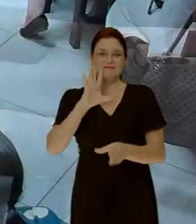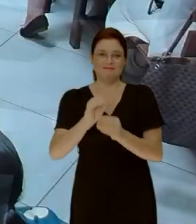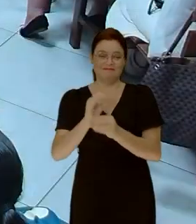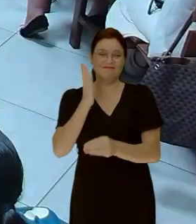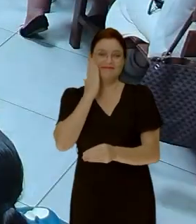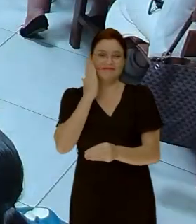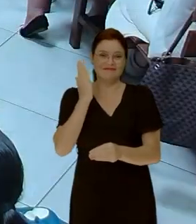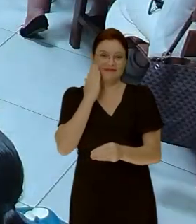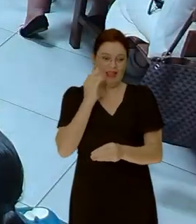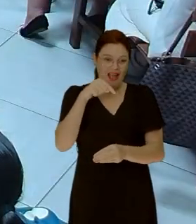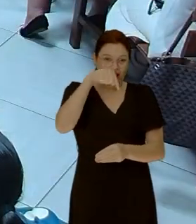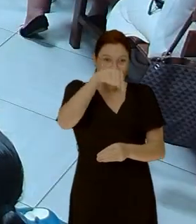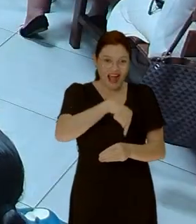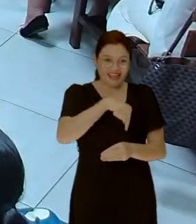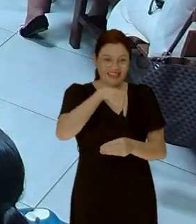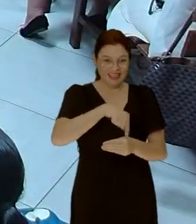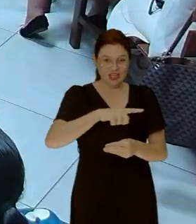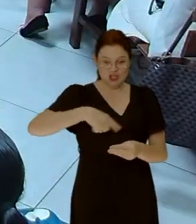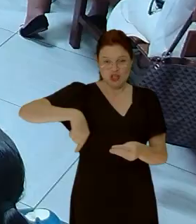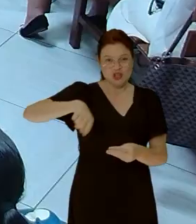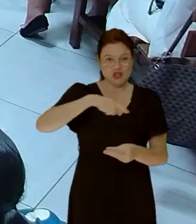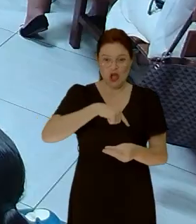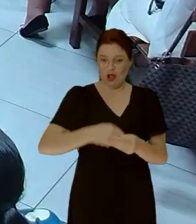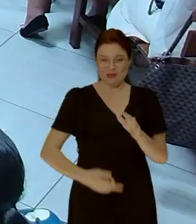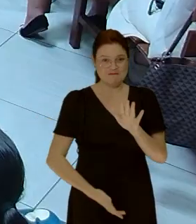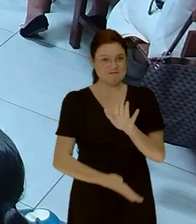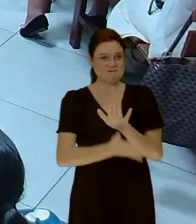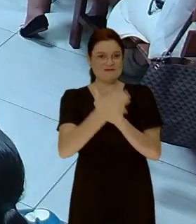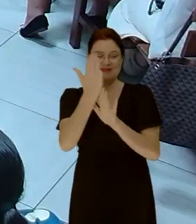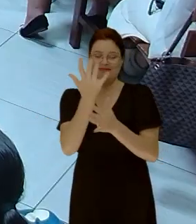Breve os trabalhos serão